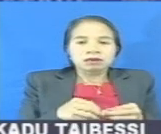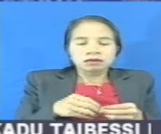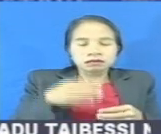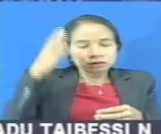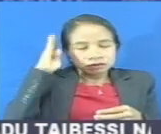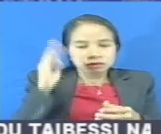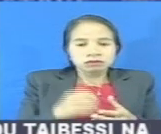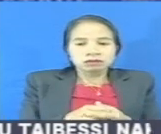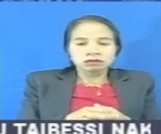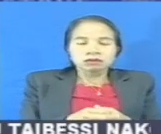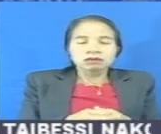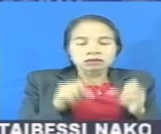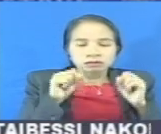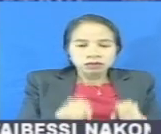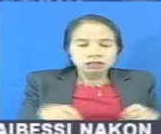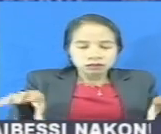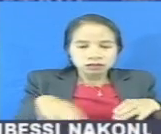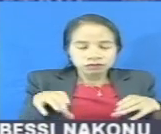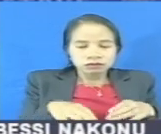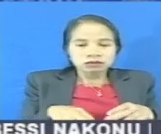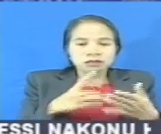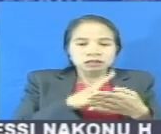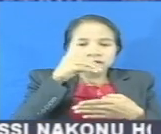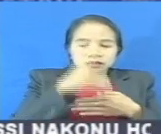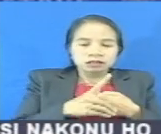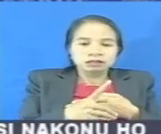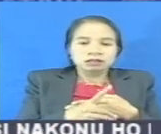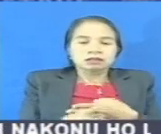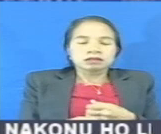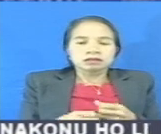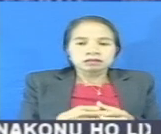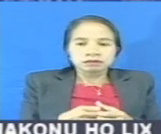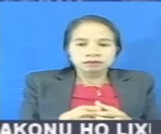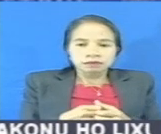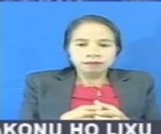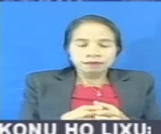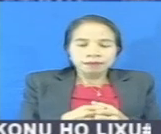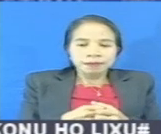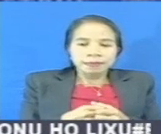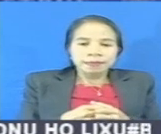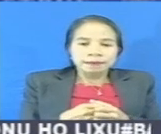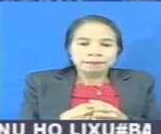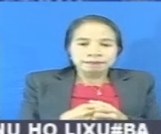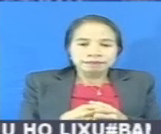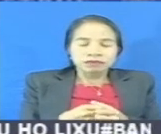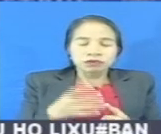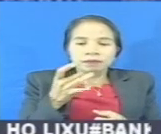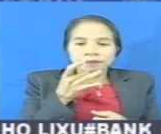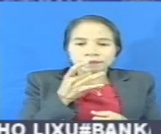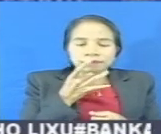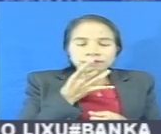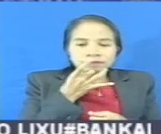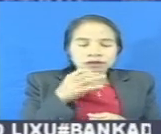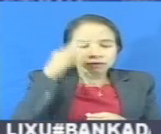Vai a Rodibela contribui para desenvolver o setor de energia e setor elétrica e